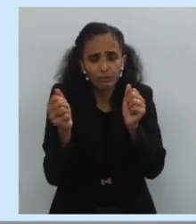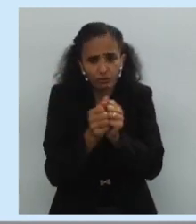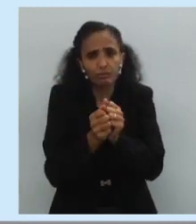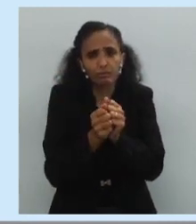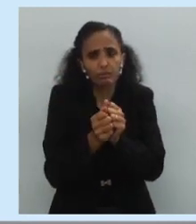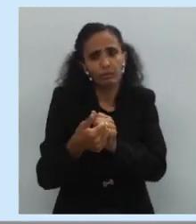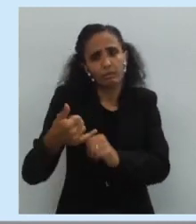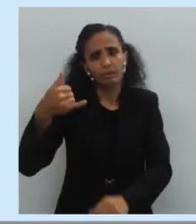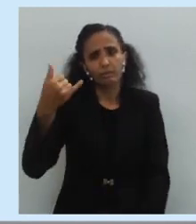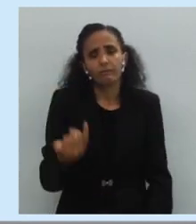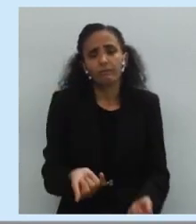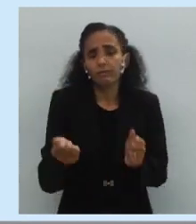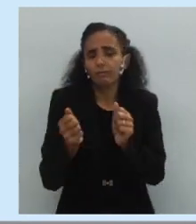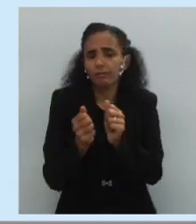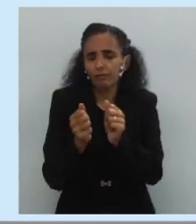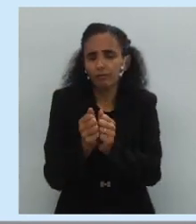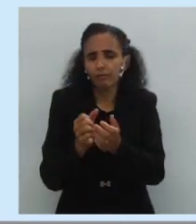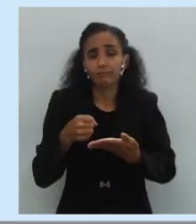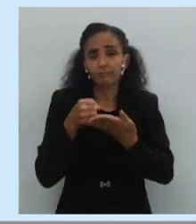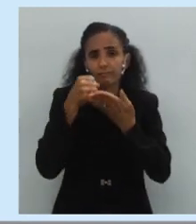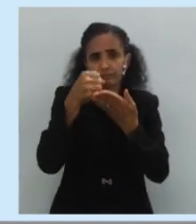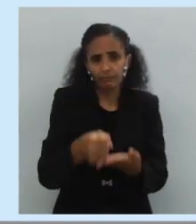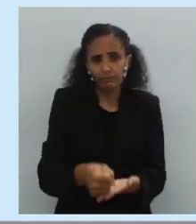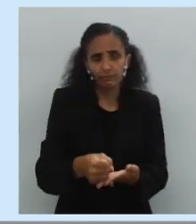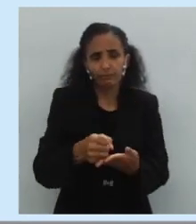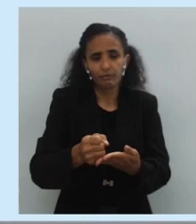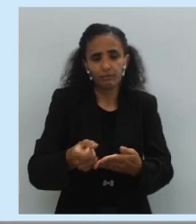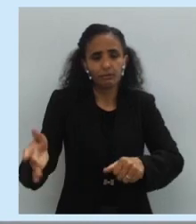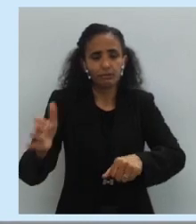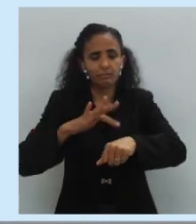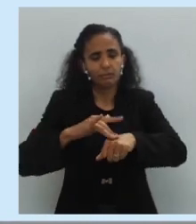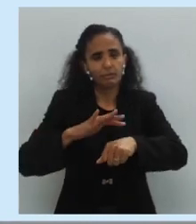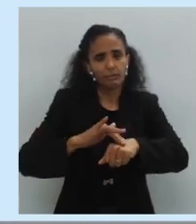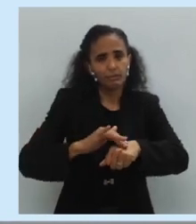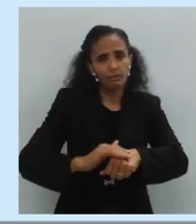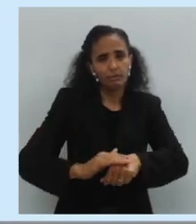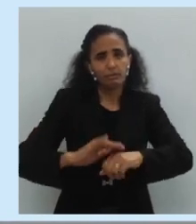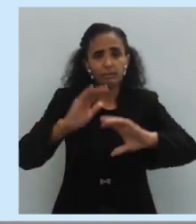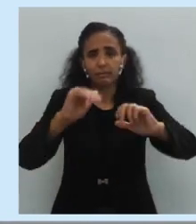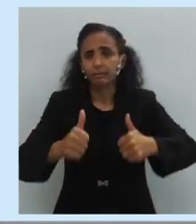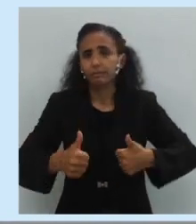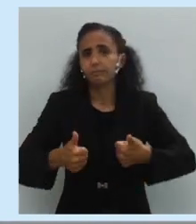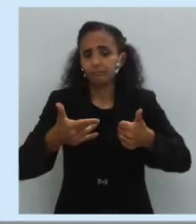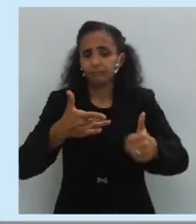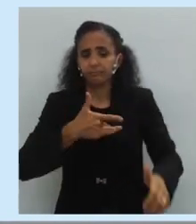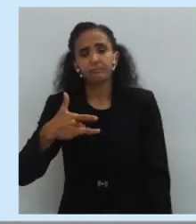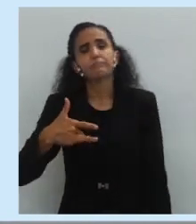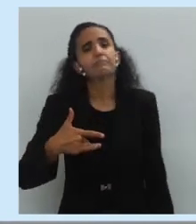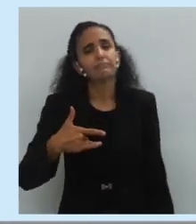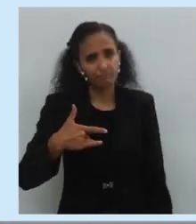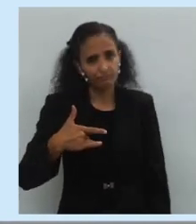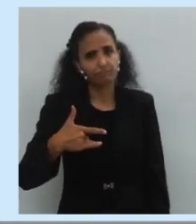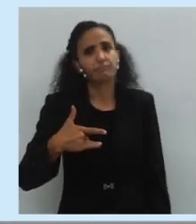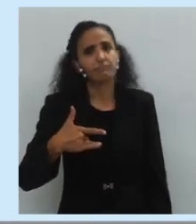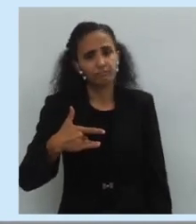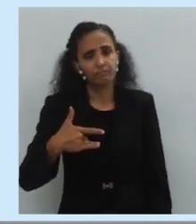podem interromper a reprodução do HIV, interrompendo